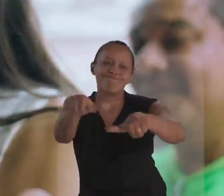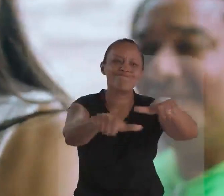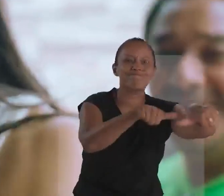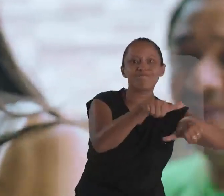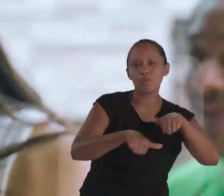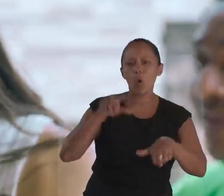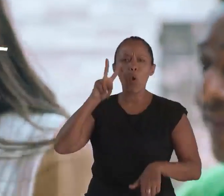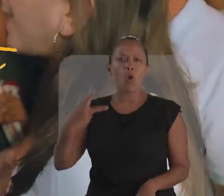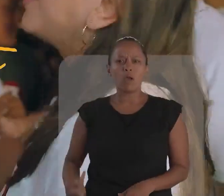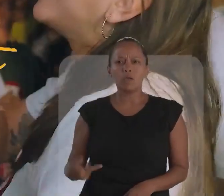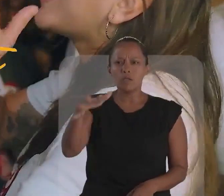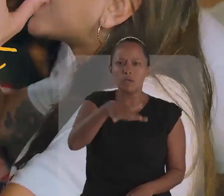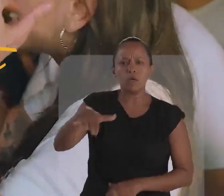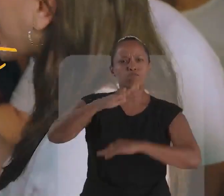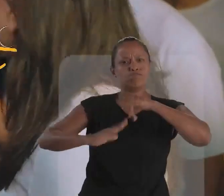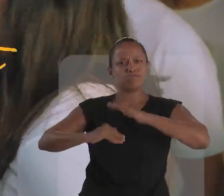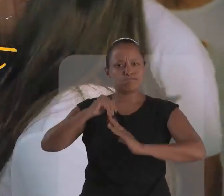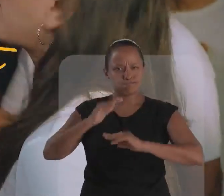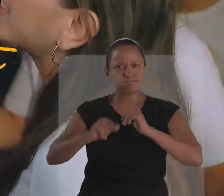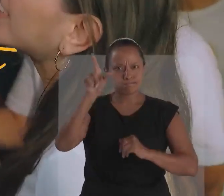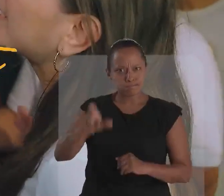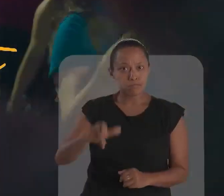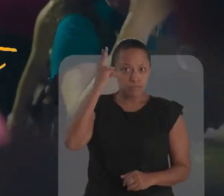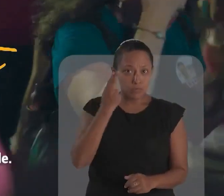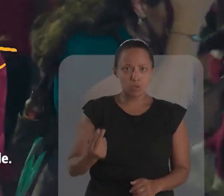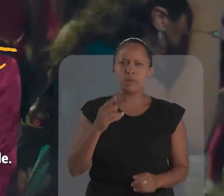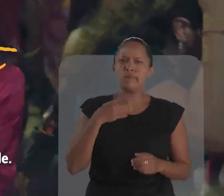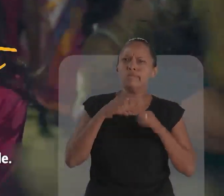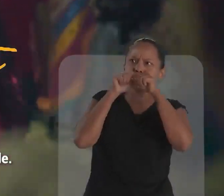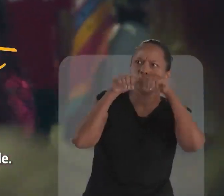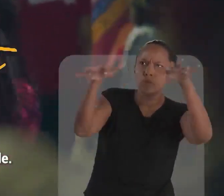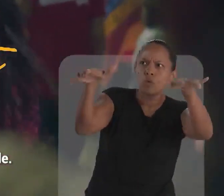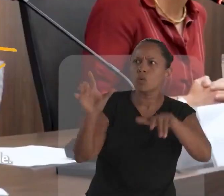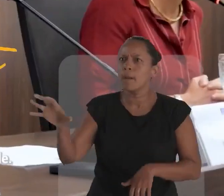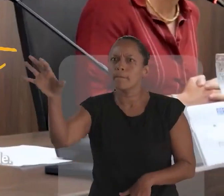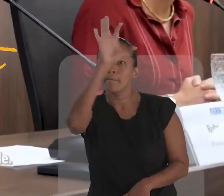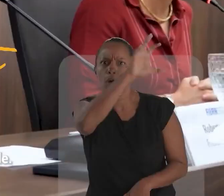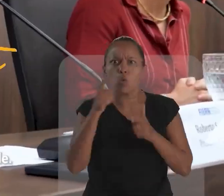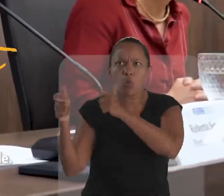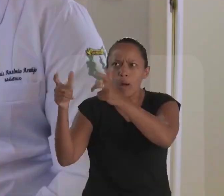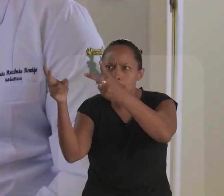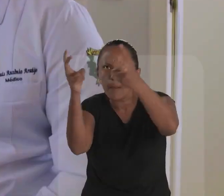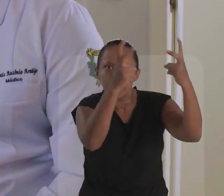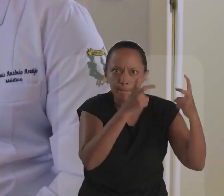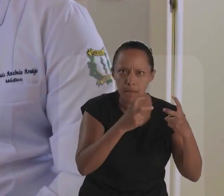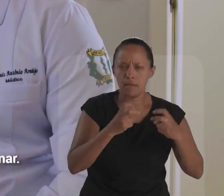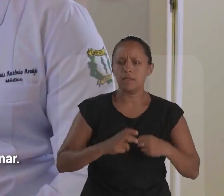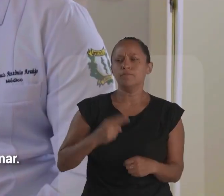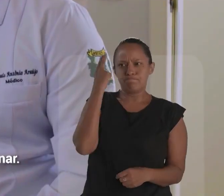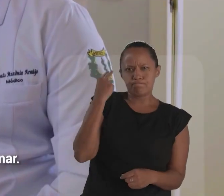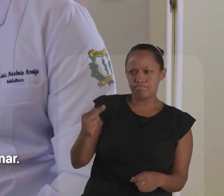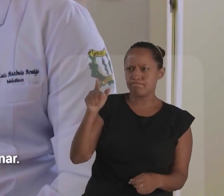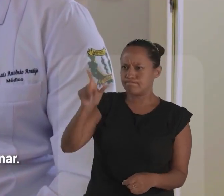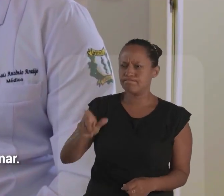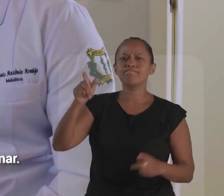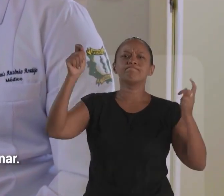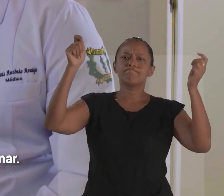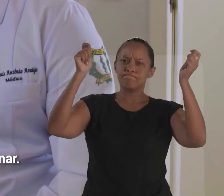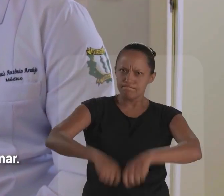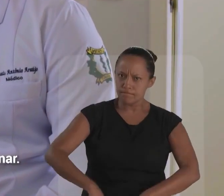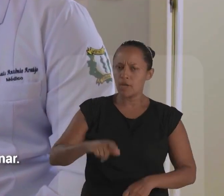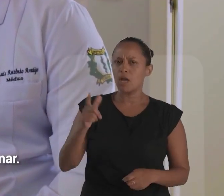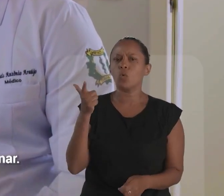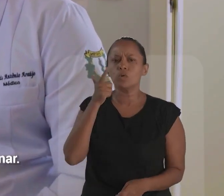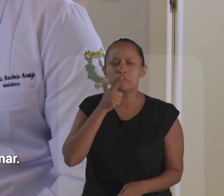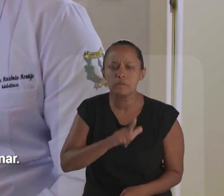Vira aqui. O reconhecimento da competência de Natália, a gente já ouve em todos os cantos da cidade. Natália, eu vejo como a possibilidade